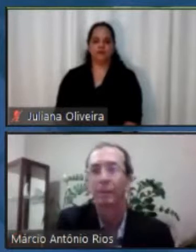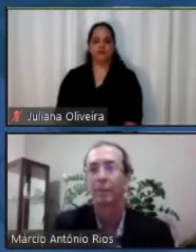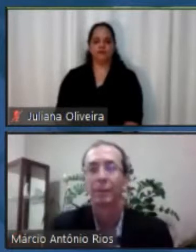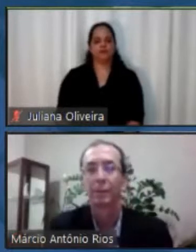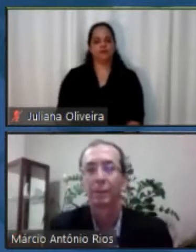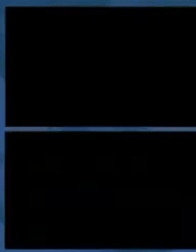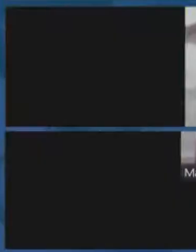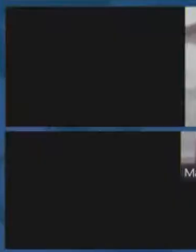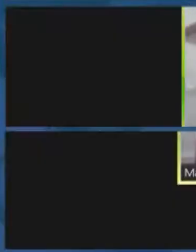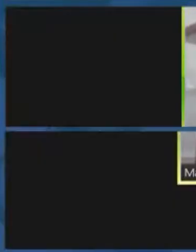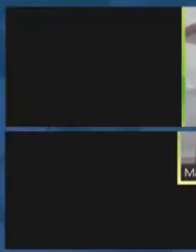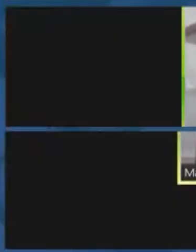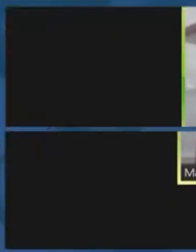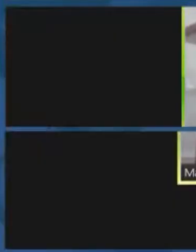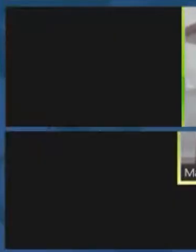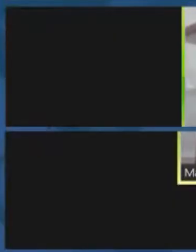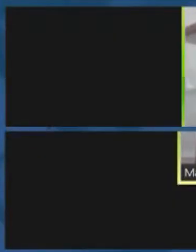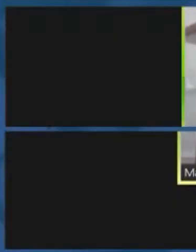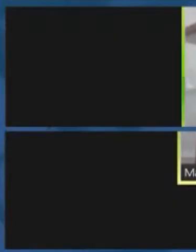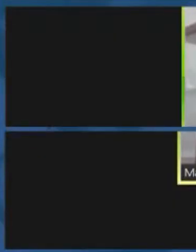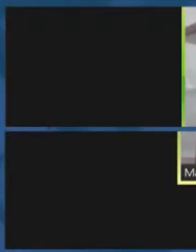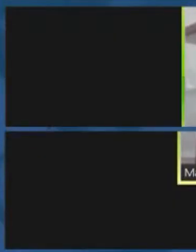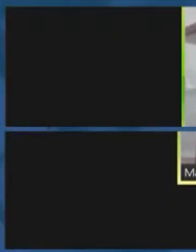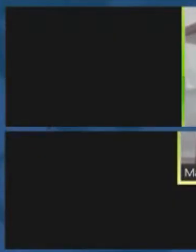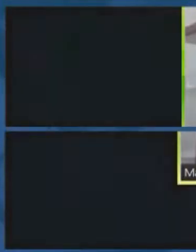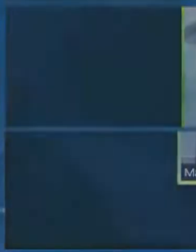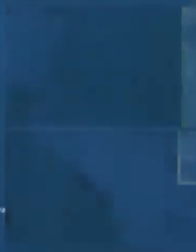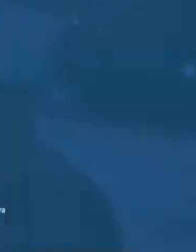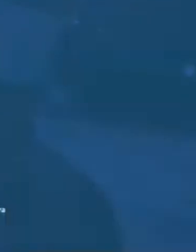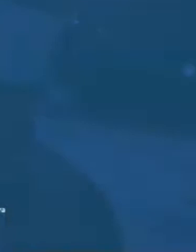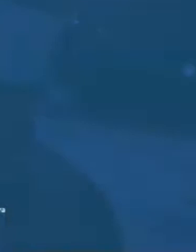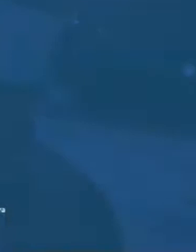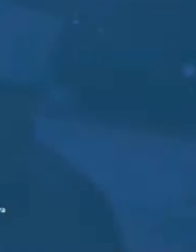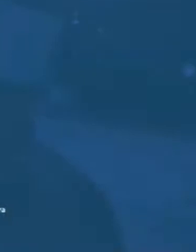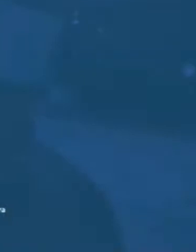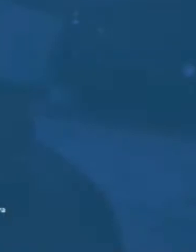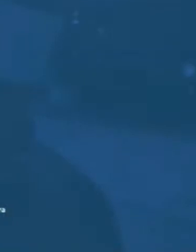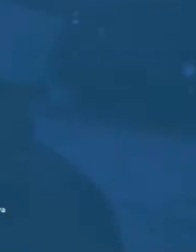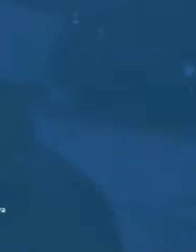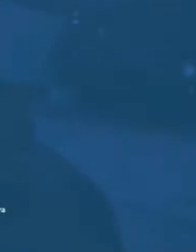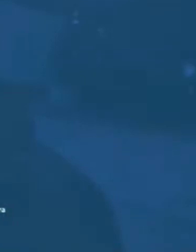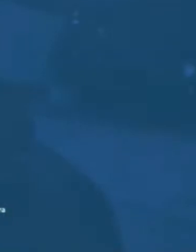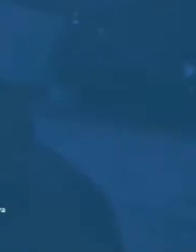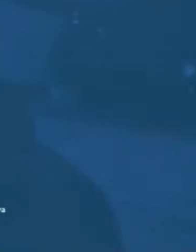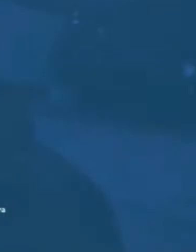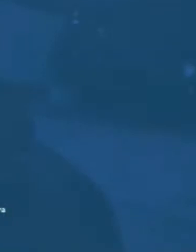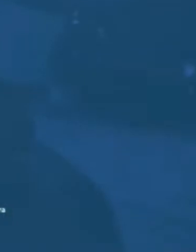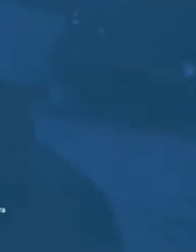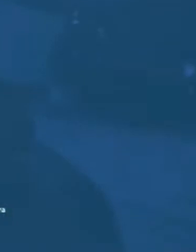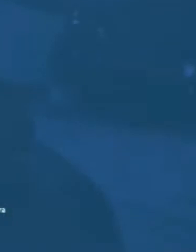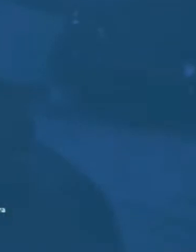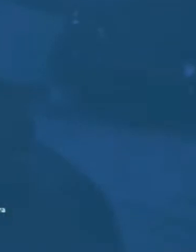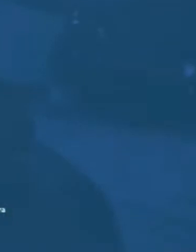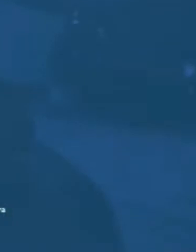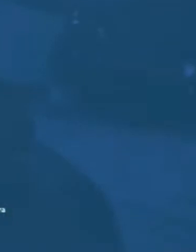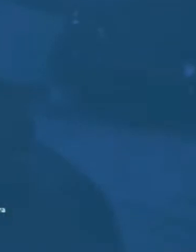Queria agradecer ao Dr. Romilton pela brilhante exposição. E eu trabalho